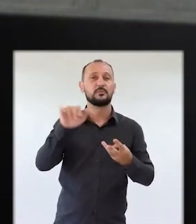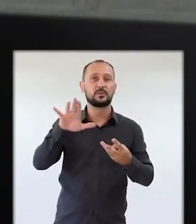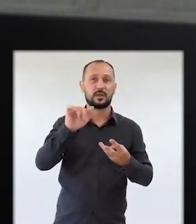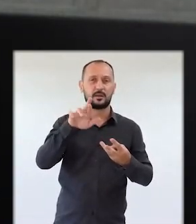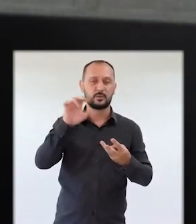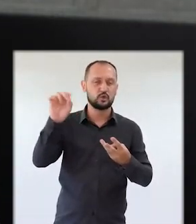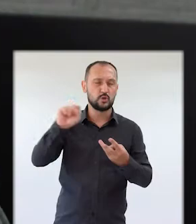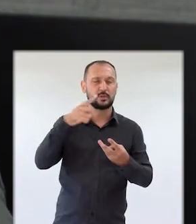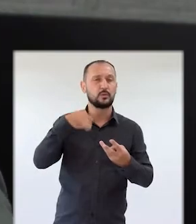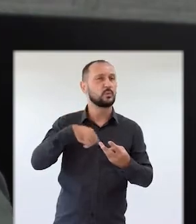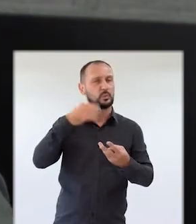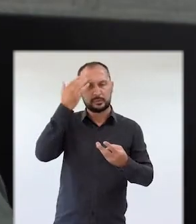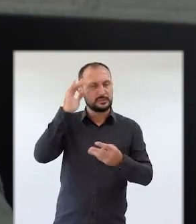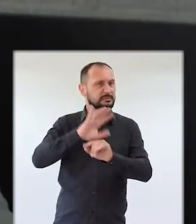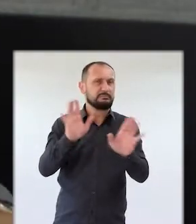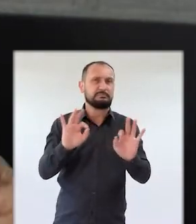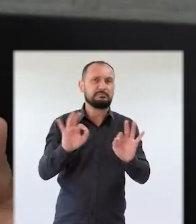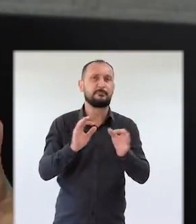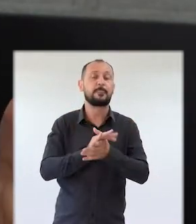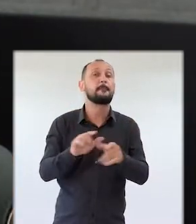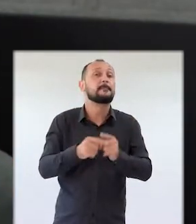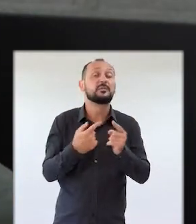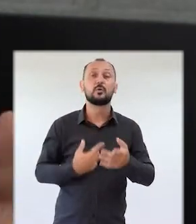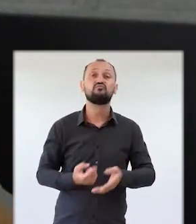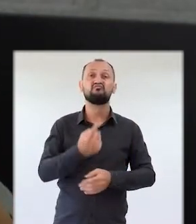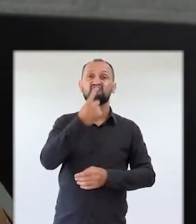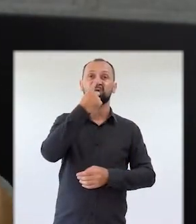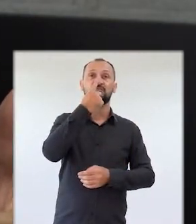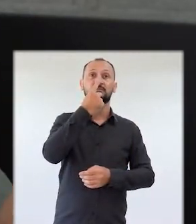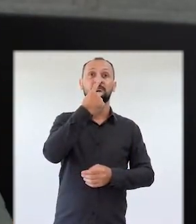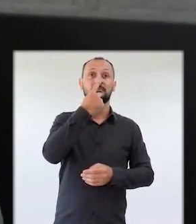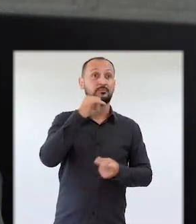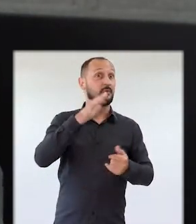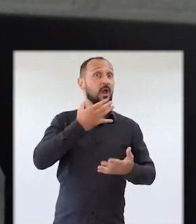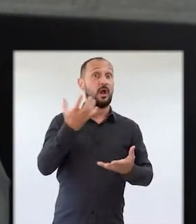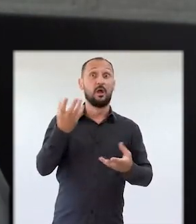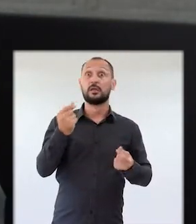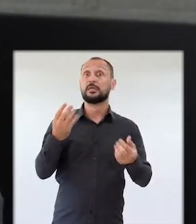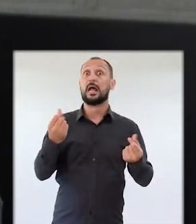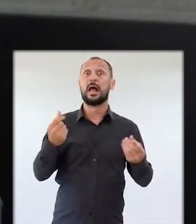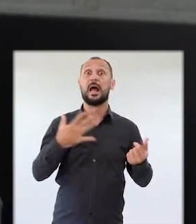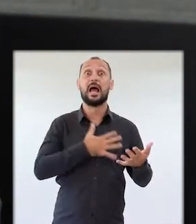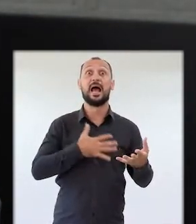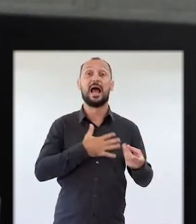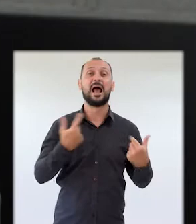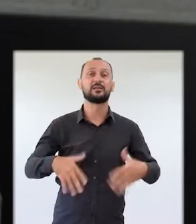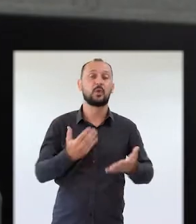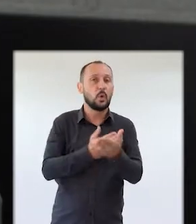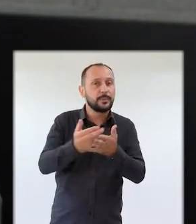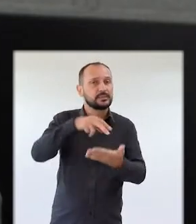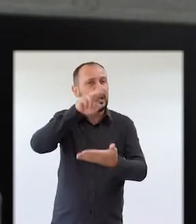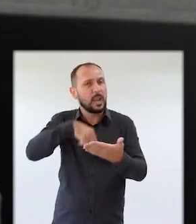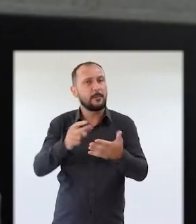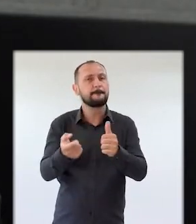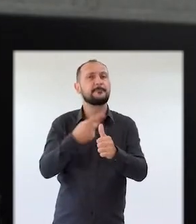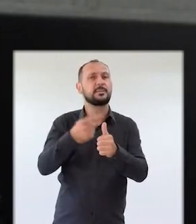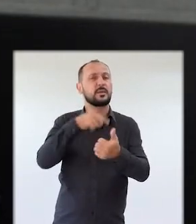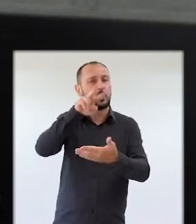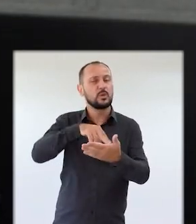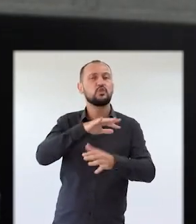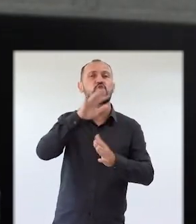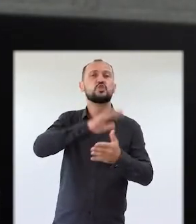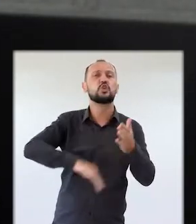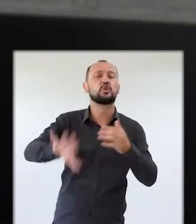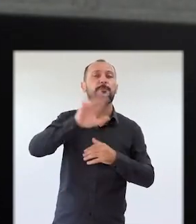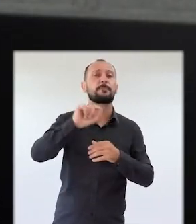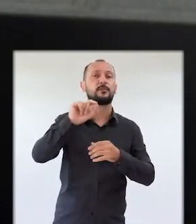Irmãos Karamazov, nada entendi, mas isso criou para mim um gosto imenso por aquele universo. E por isso, desde que eu comecei a